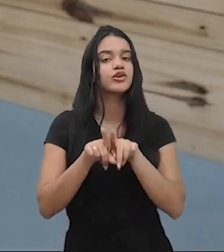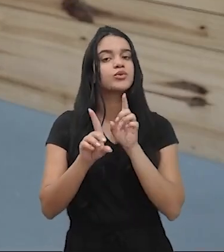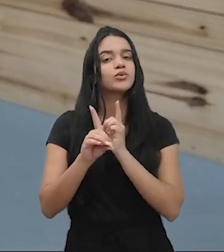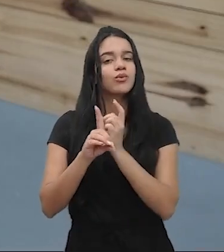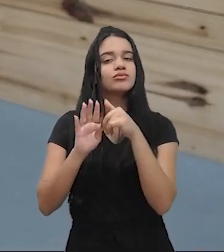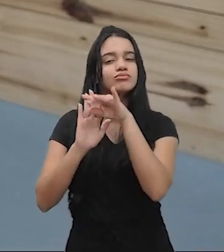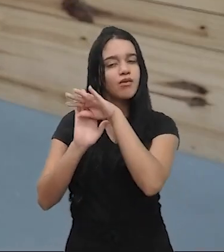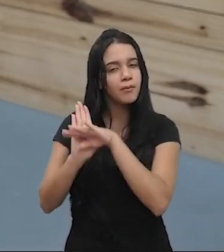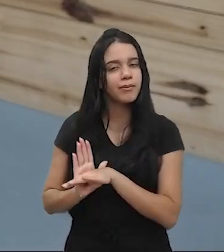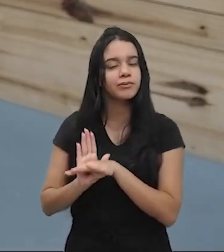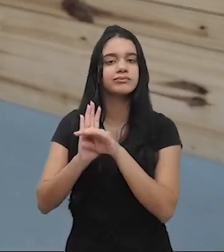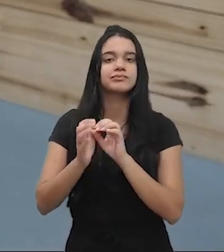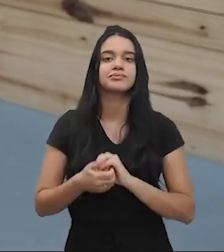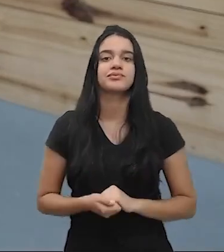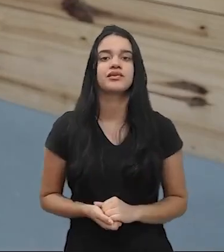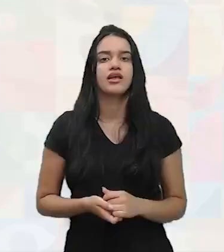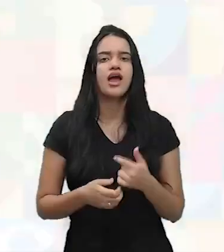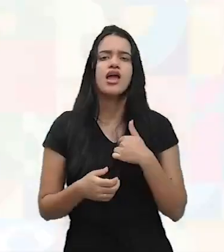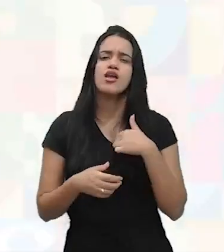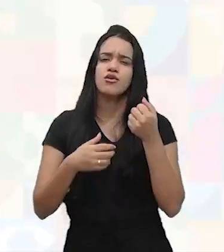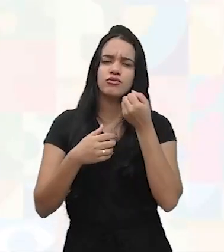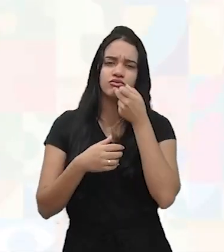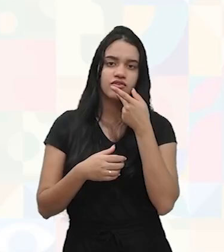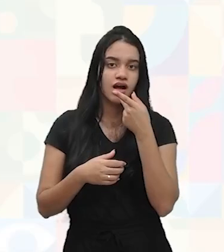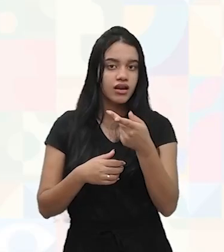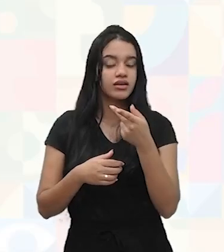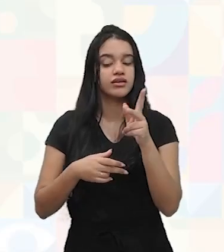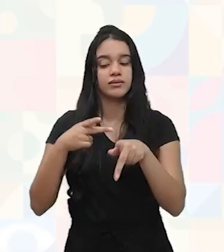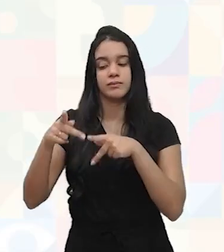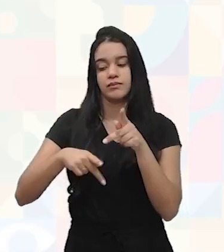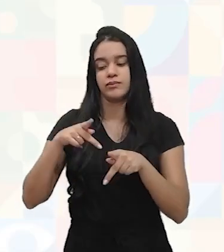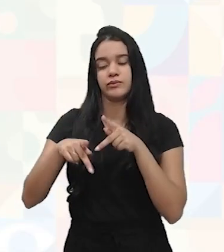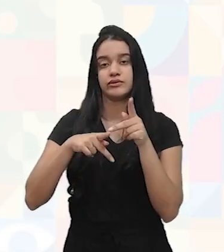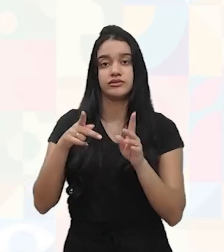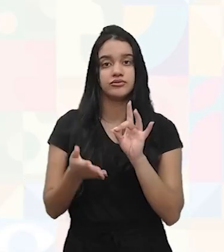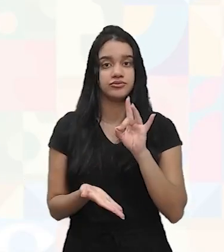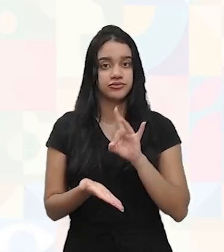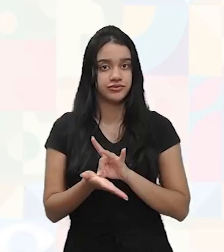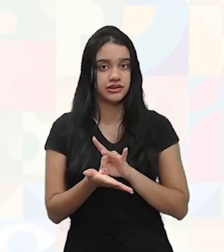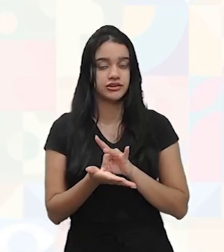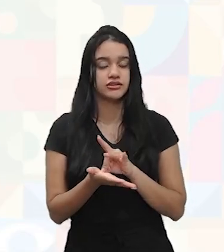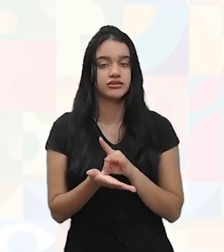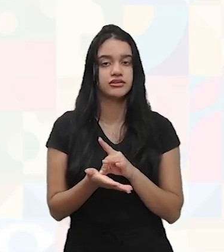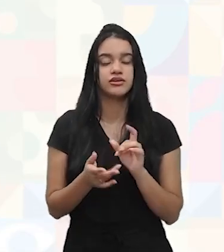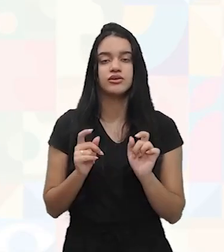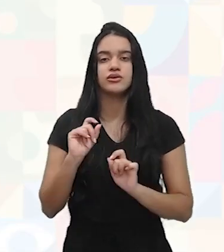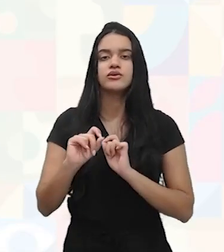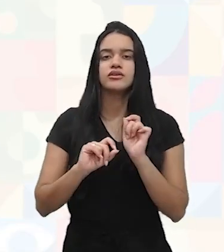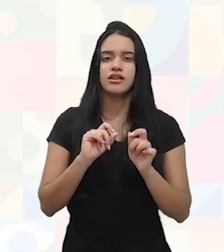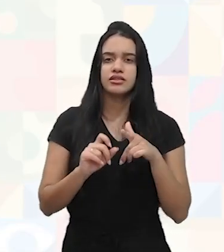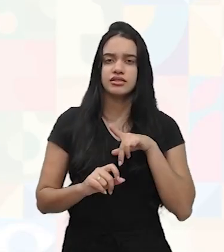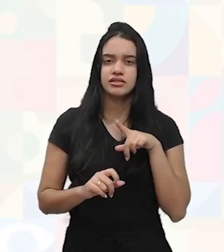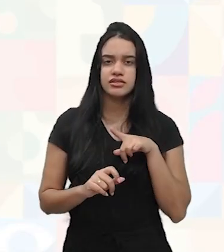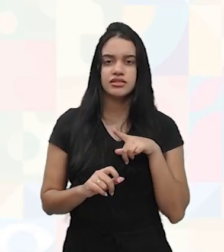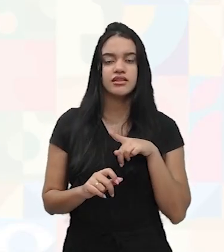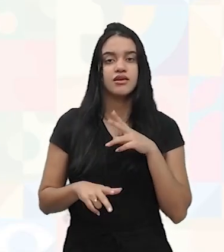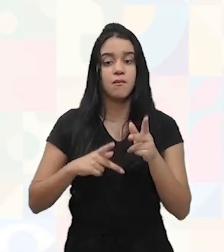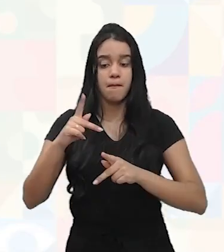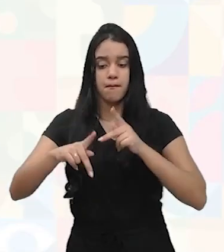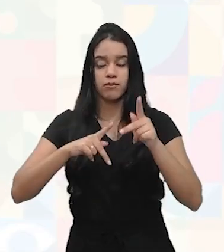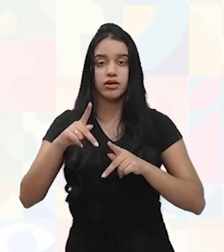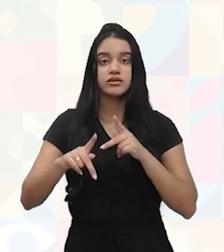esse grau de risco. E já que eu falei em população fixa, tá? A gente tem que levar em consideração que há também uma população